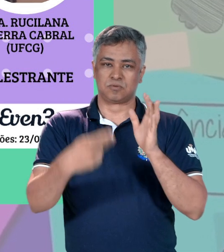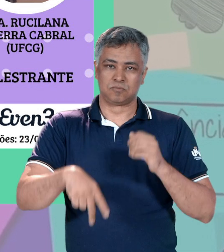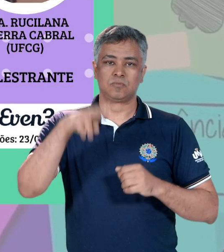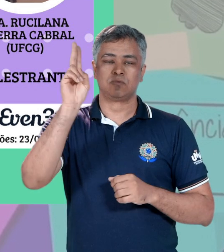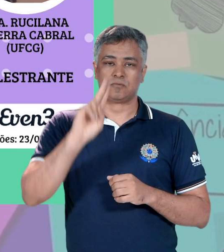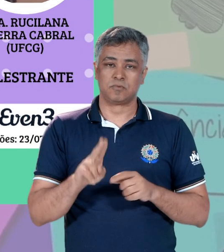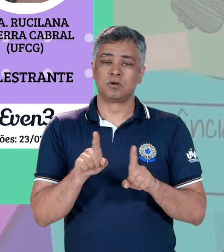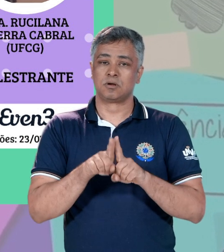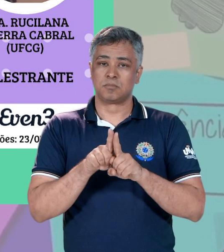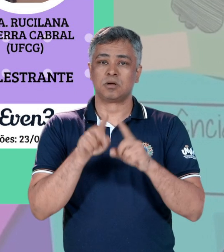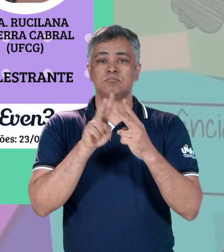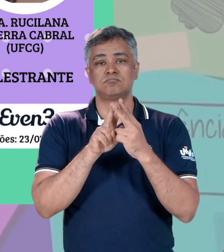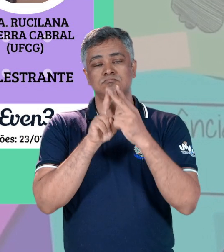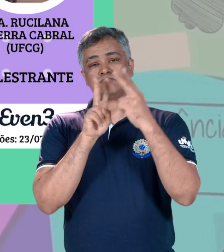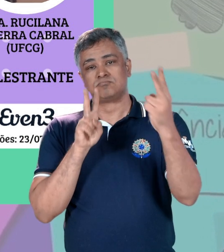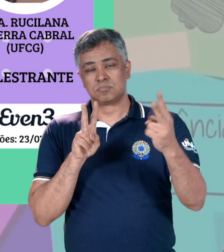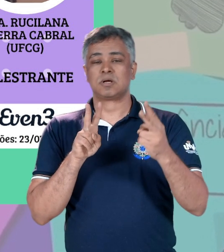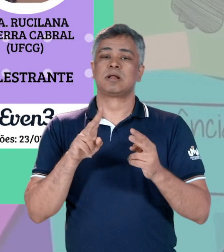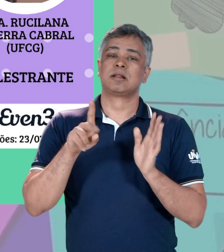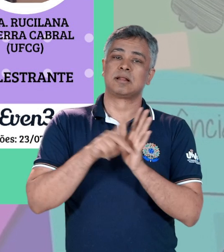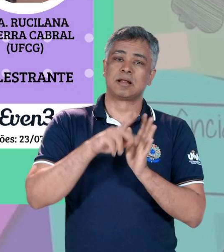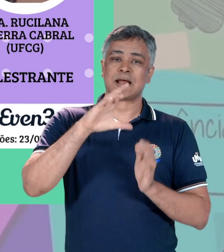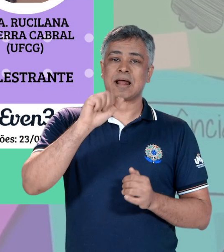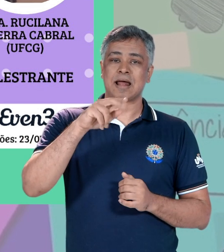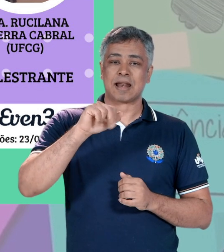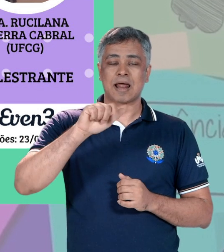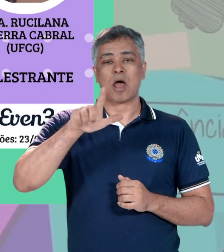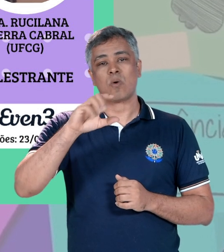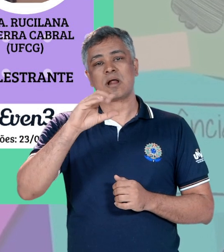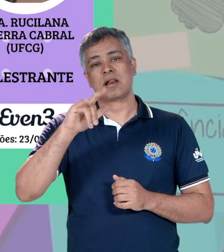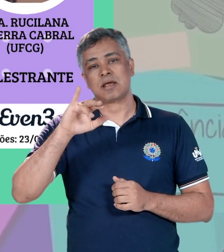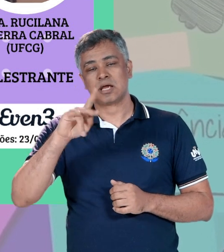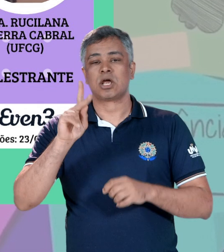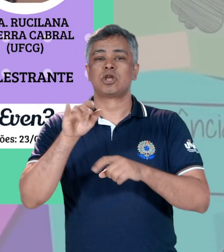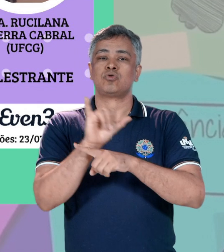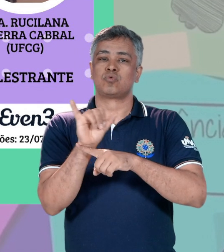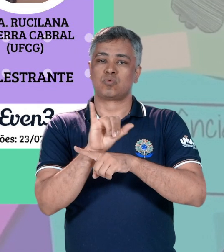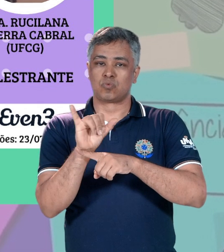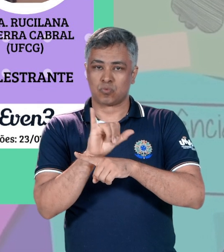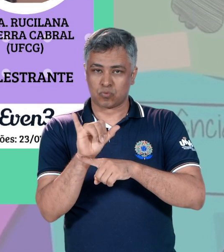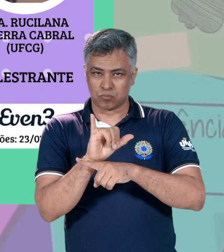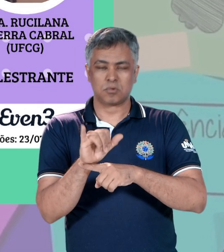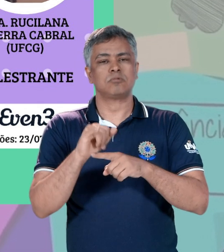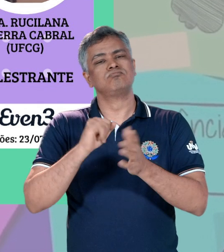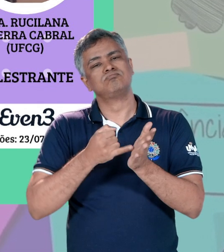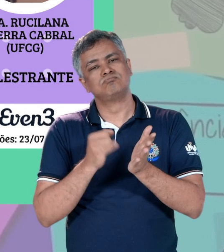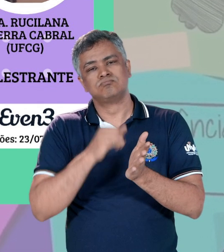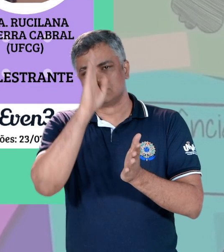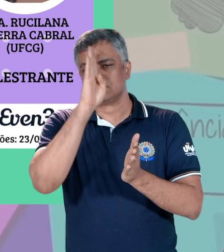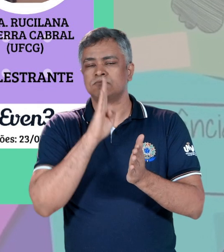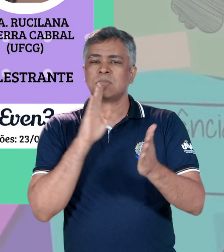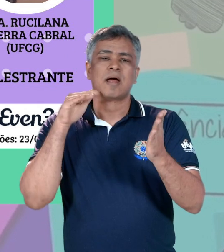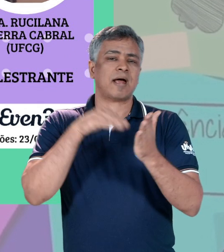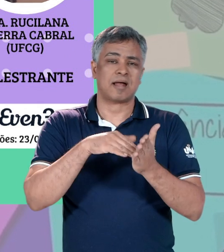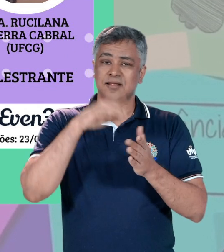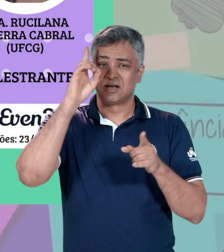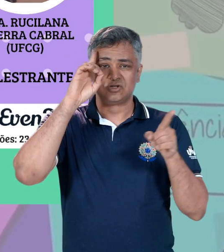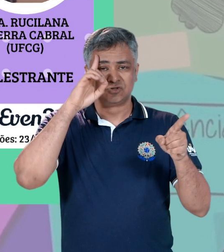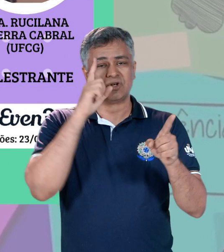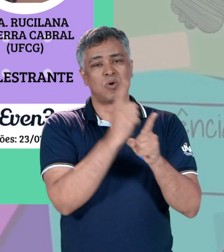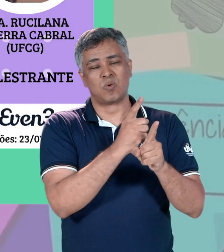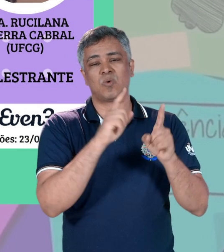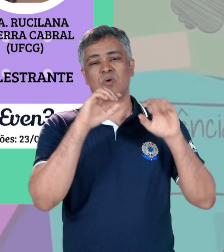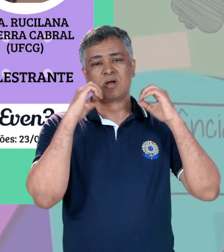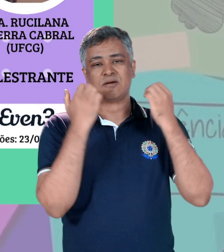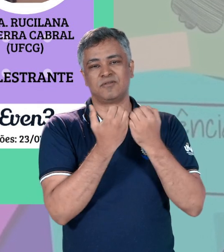acontece de modo remoto no canal do CLIC no YouTube. As inscrições são gratuitas e seguem até o dia do evento. Para garantir